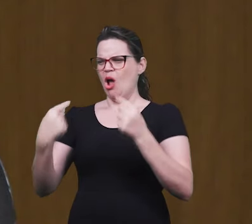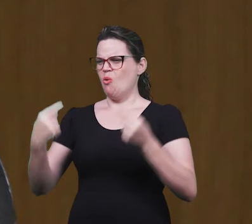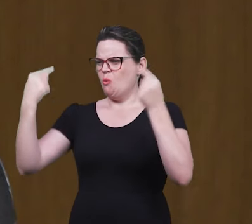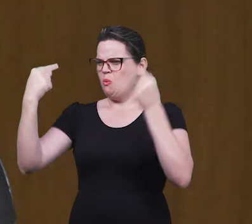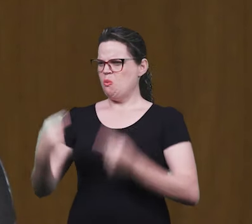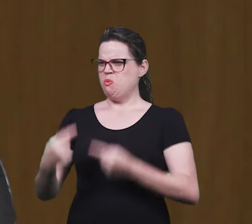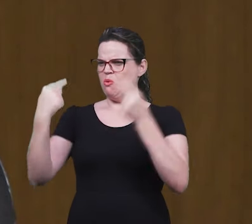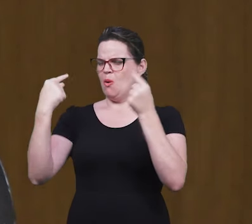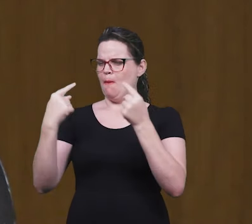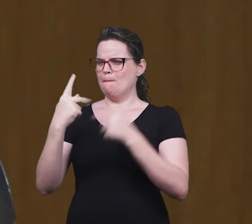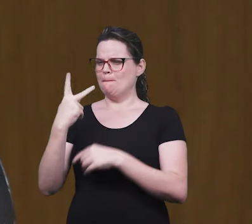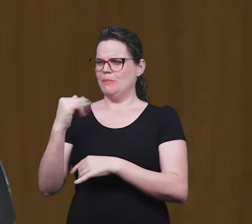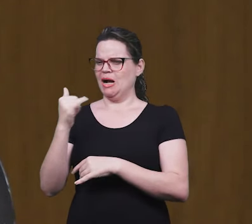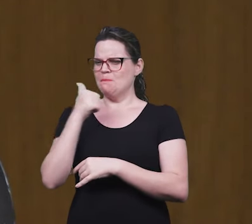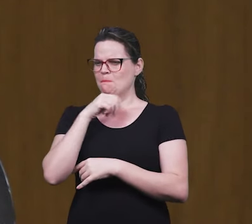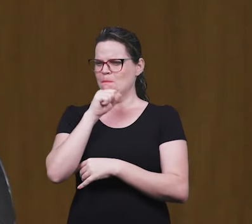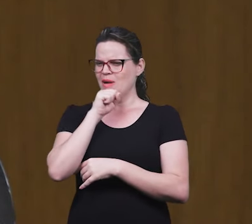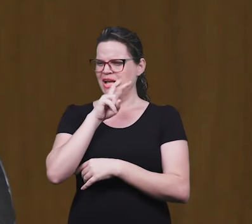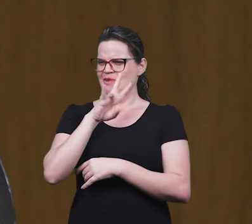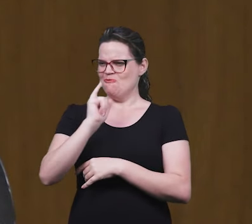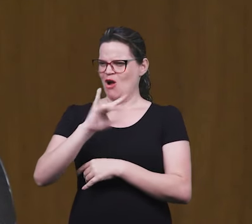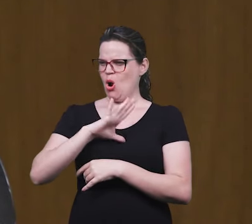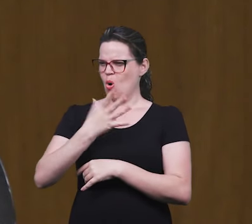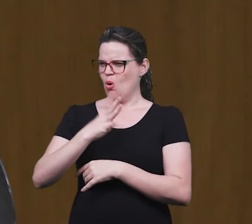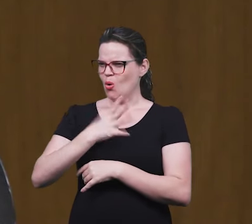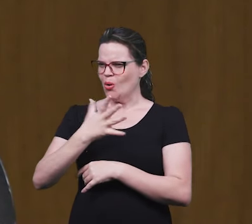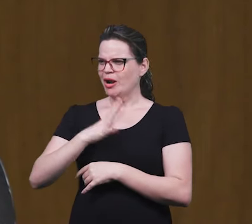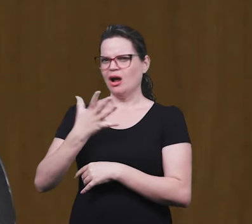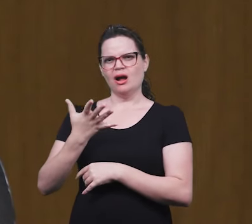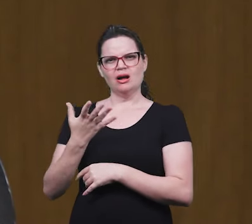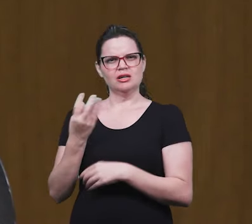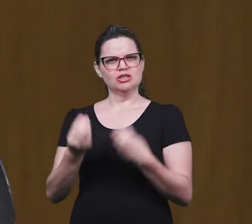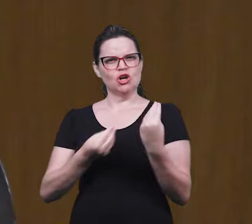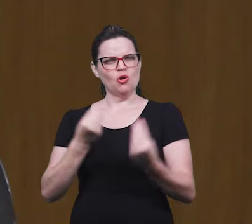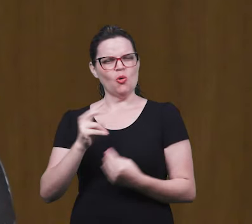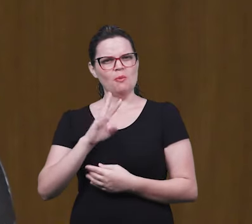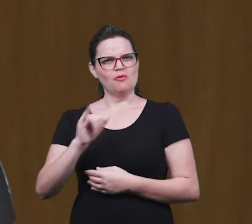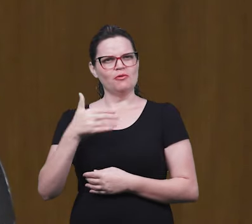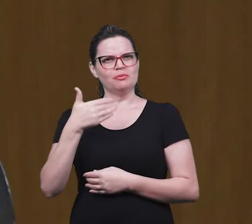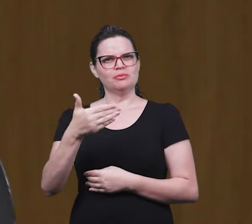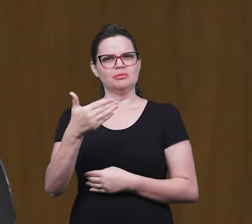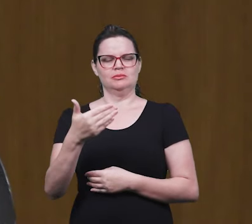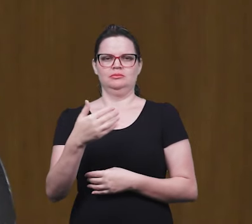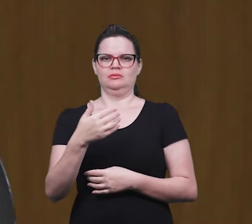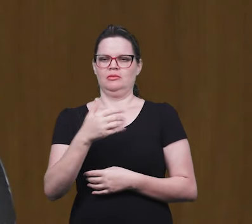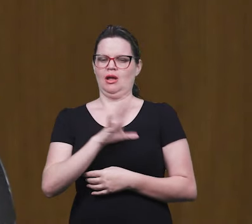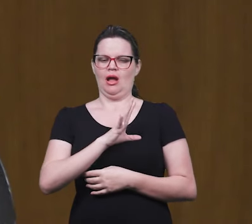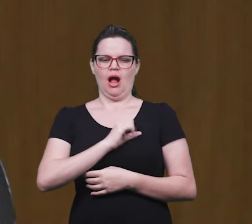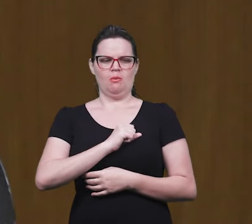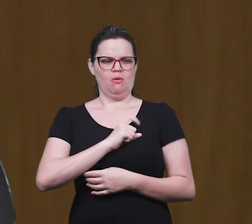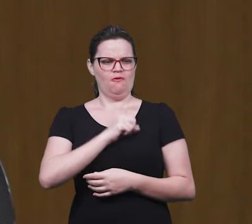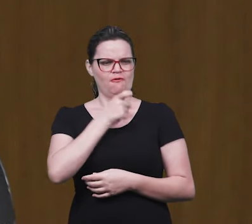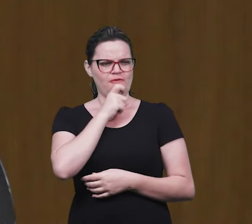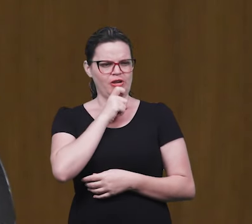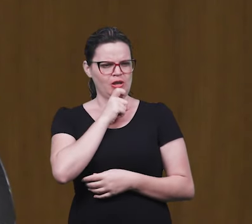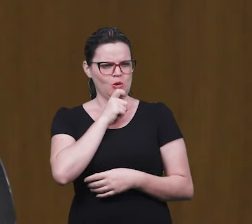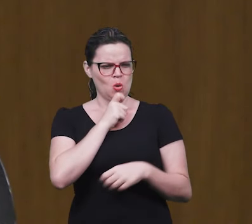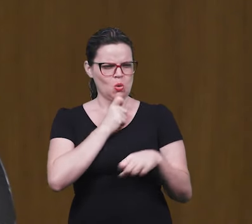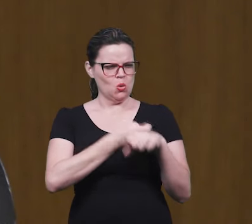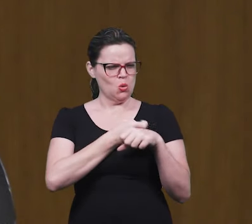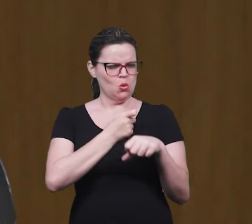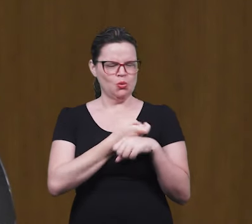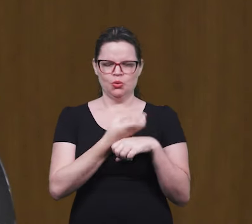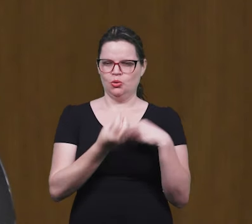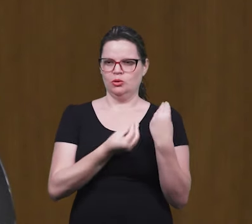Será que as pessoas vão enfrentar o pai e a mãe? E a gente, amor de muitos se esfriará. E a gente